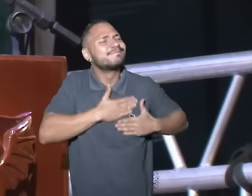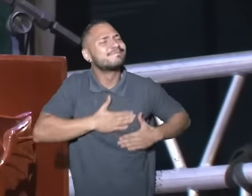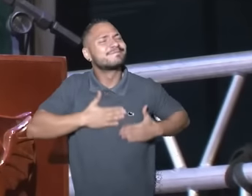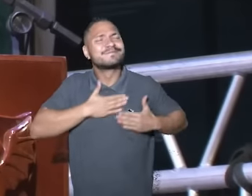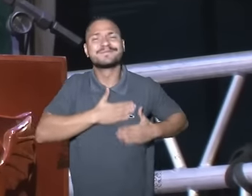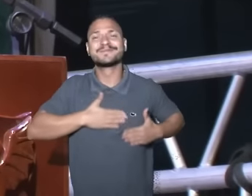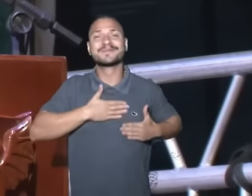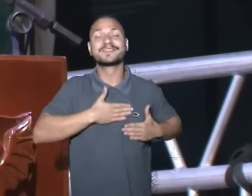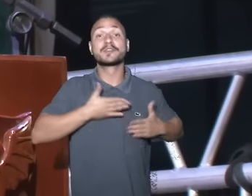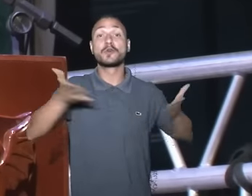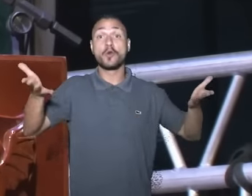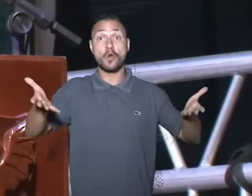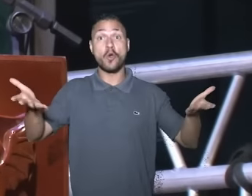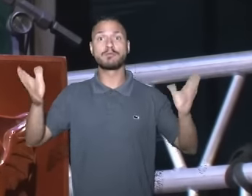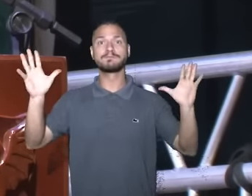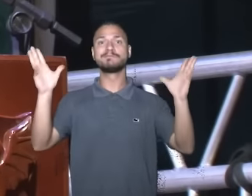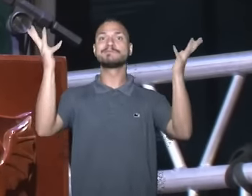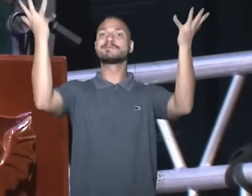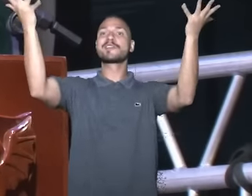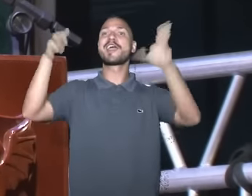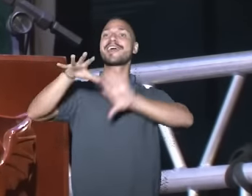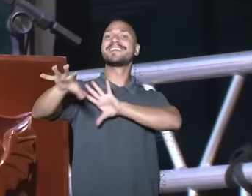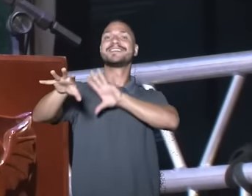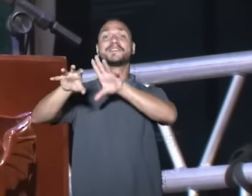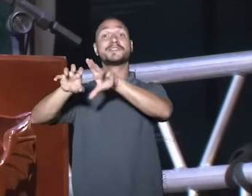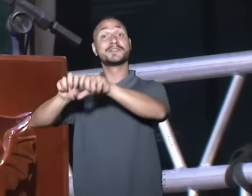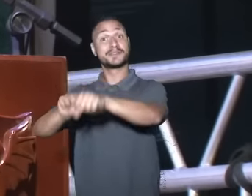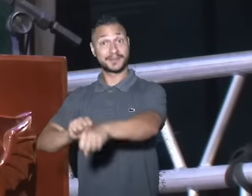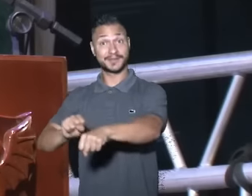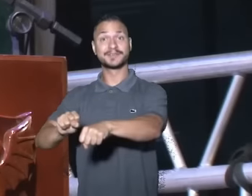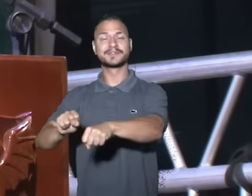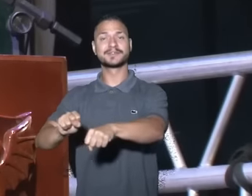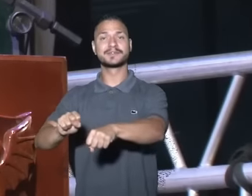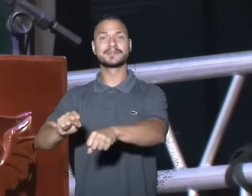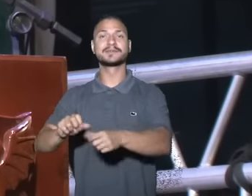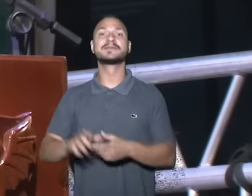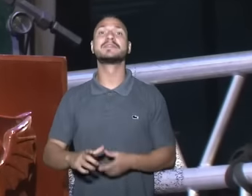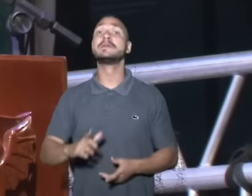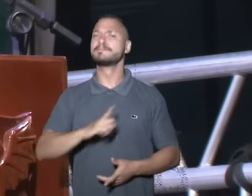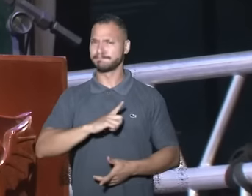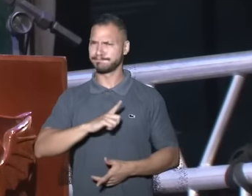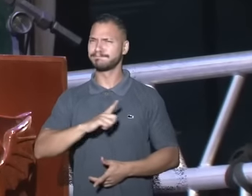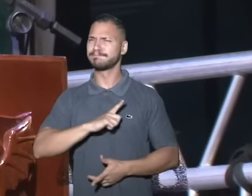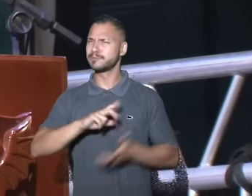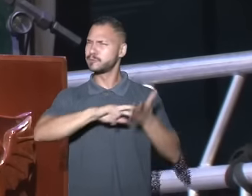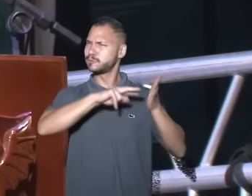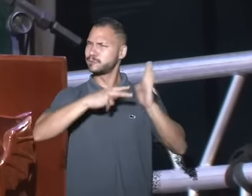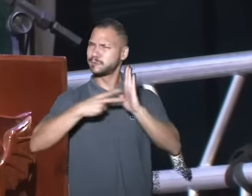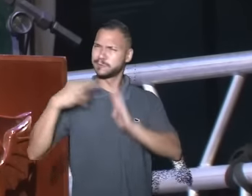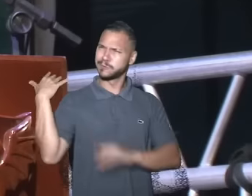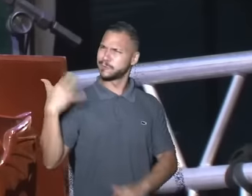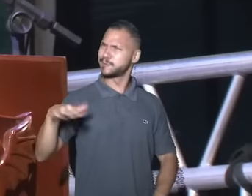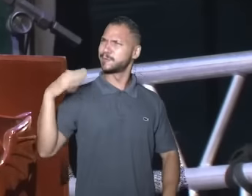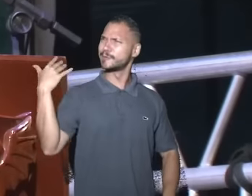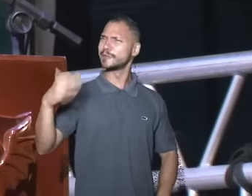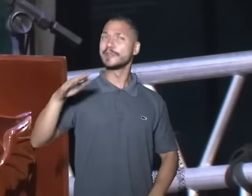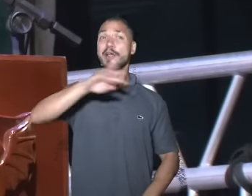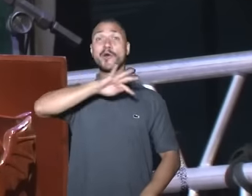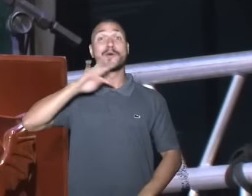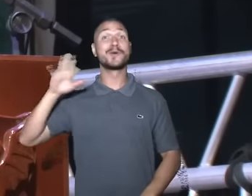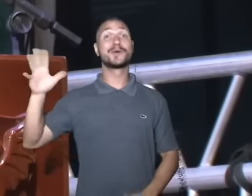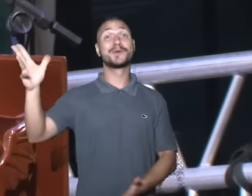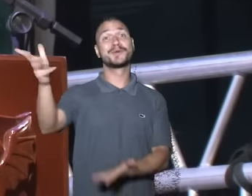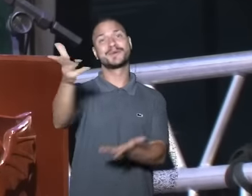recebê-los nesta solenidade de colação de grau que grande significado representa para todos